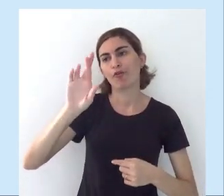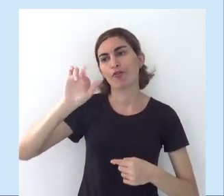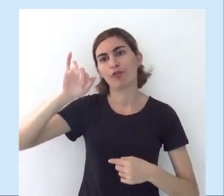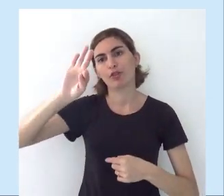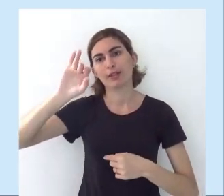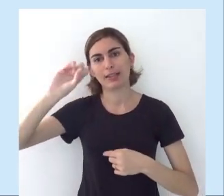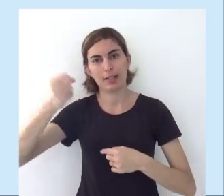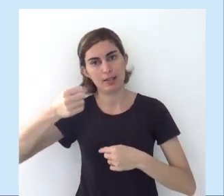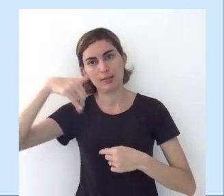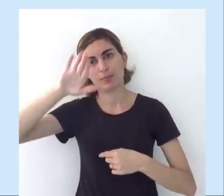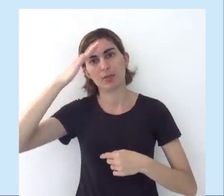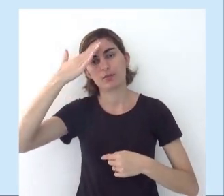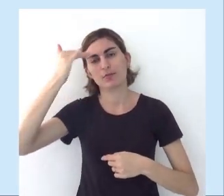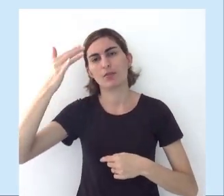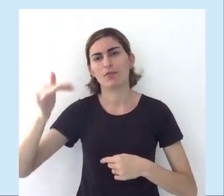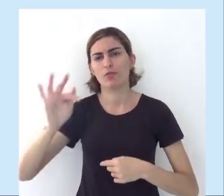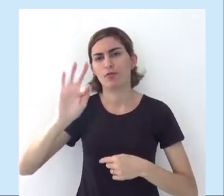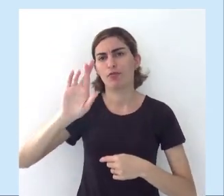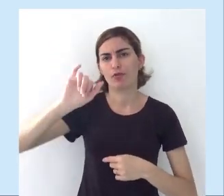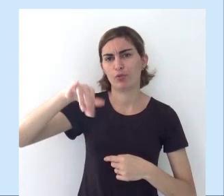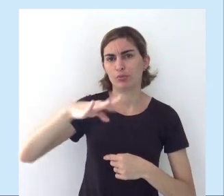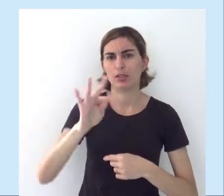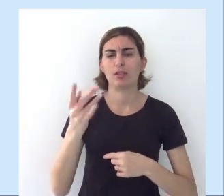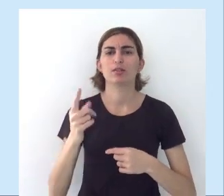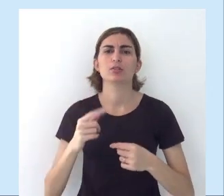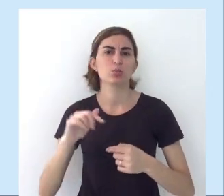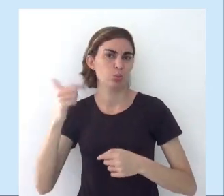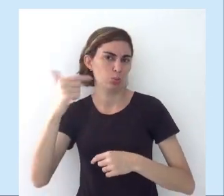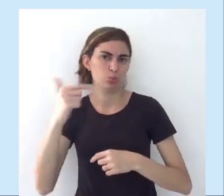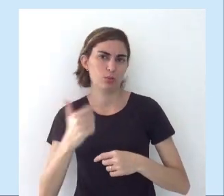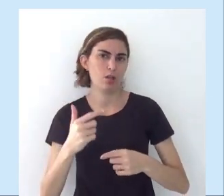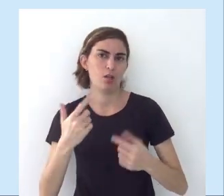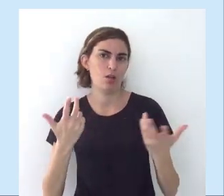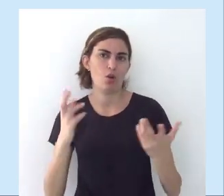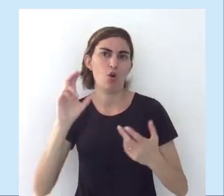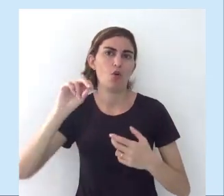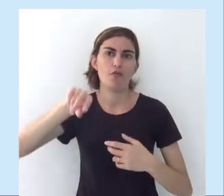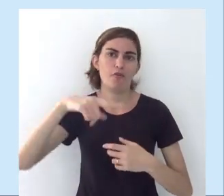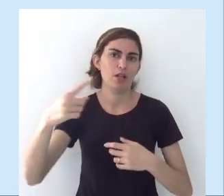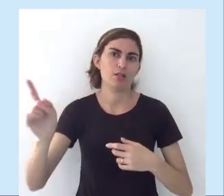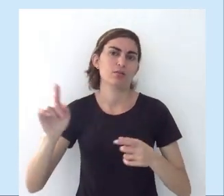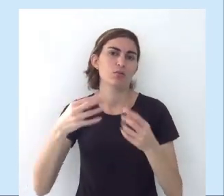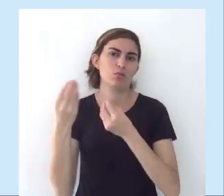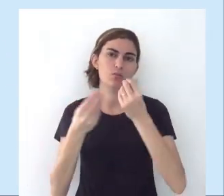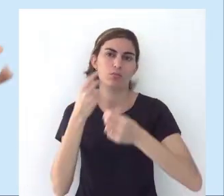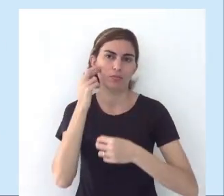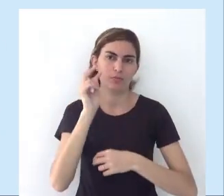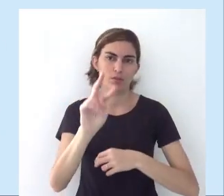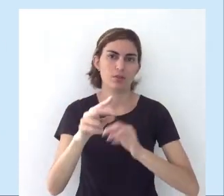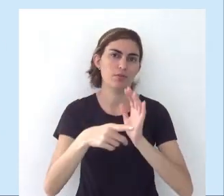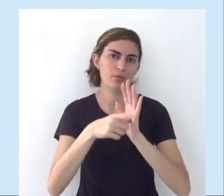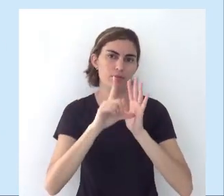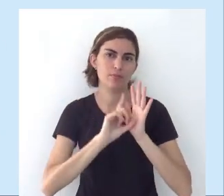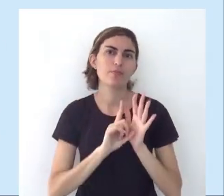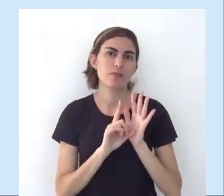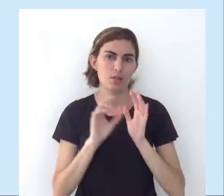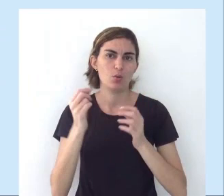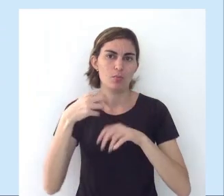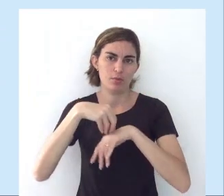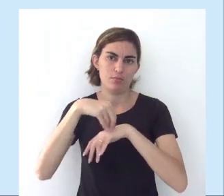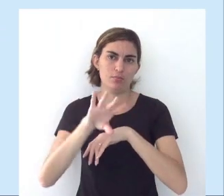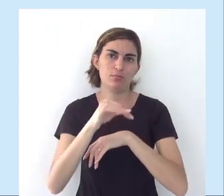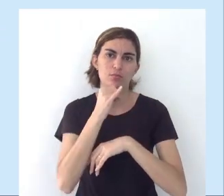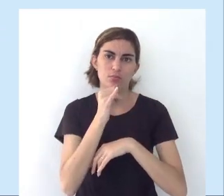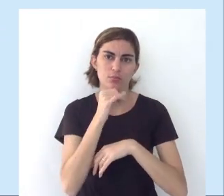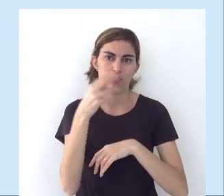chuvas frontais, que são as mais famosas, ok? Mas não quer dizer que não hajam chuvas de convecção, como você viu anteriormente e como a